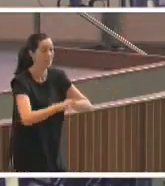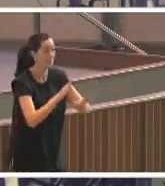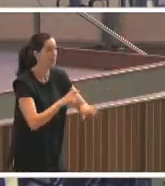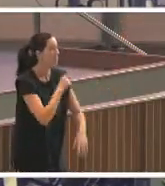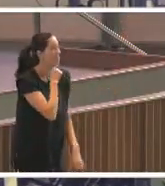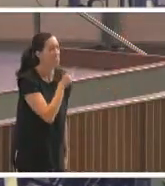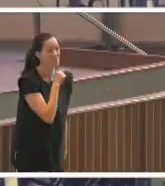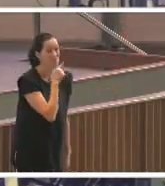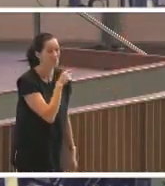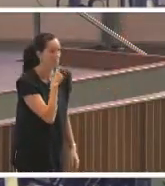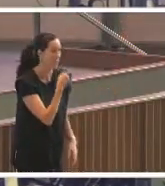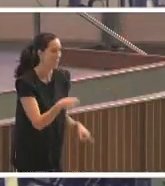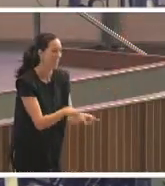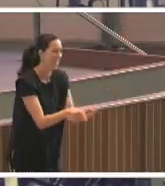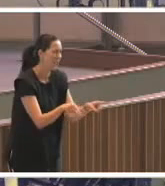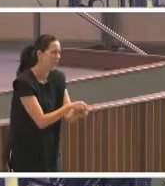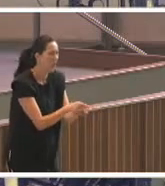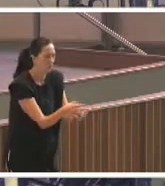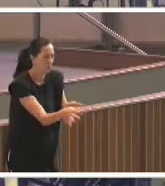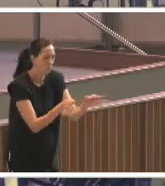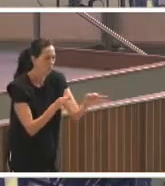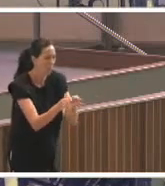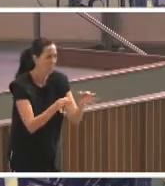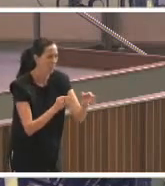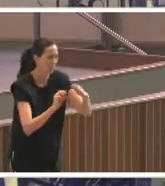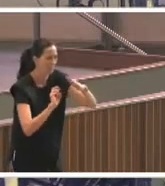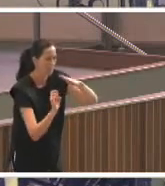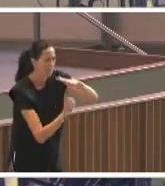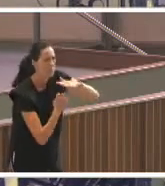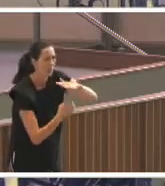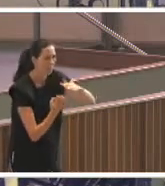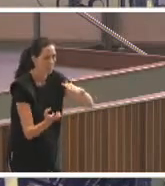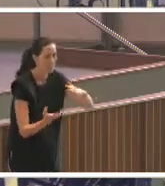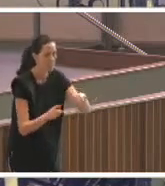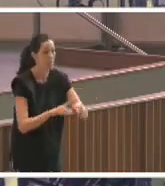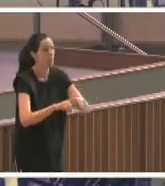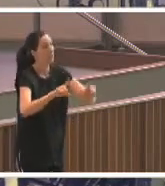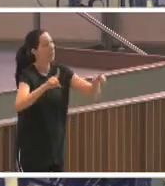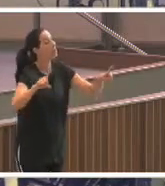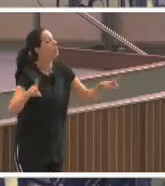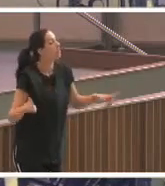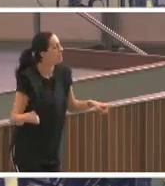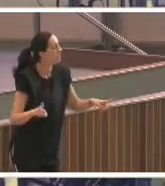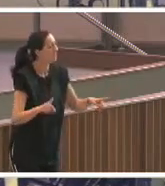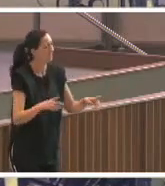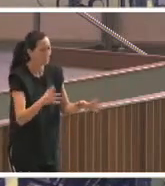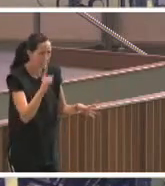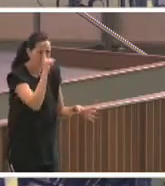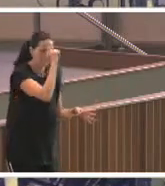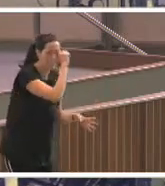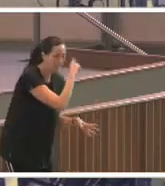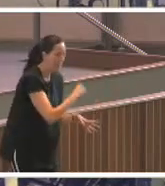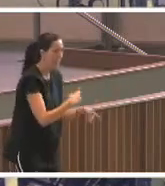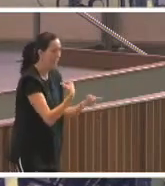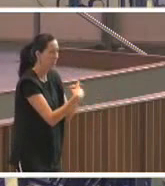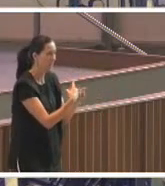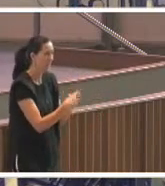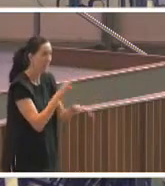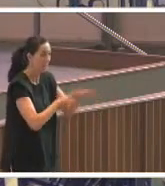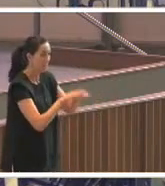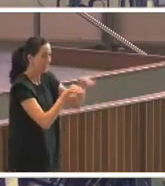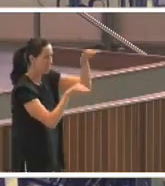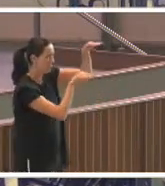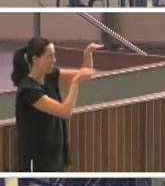não isso, aquilo, eu, tal. Então, escolha pessoas a quem você vai prestar contas, mas não ande sozinho.